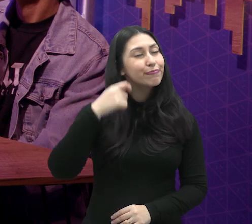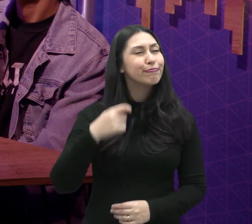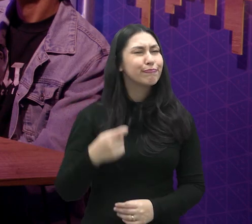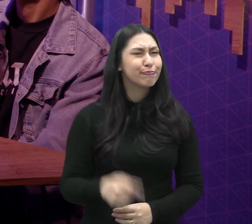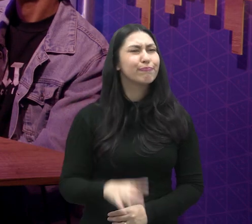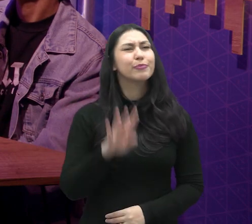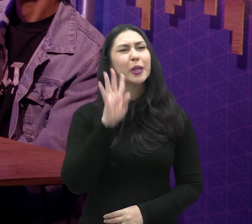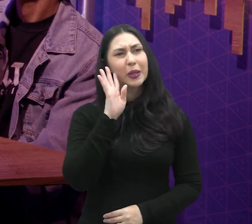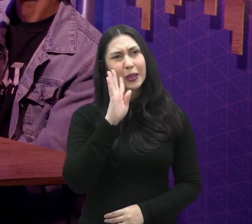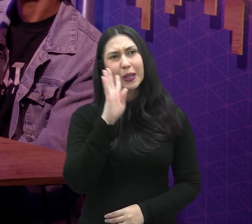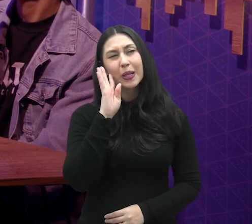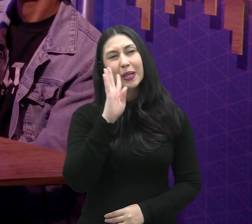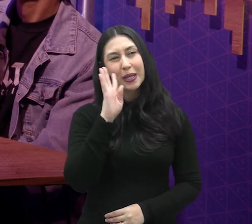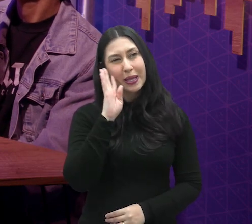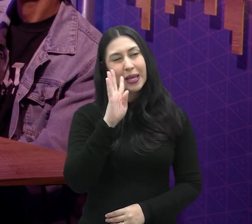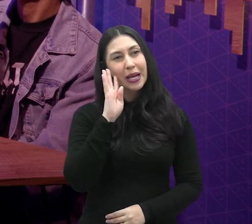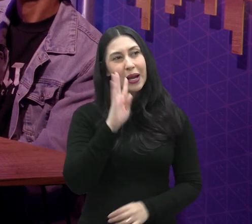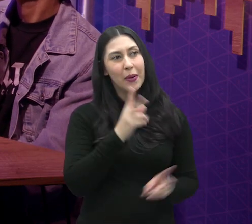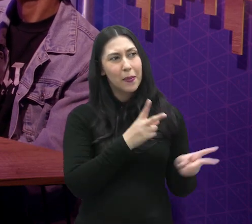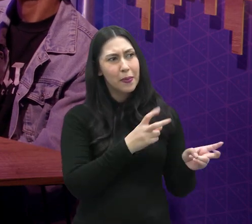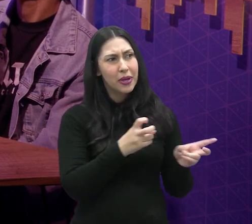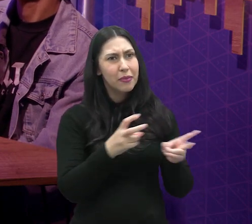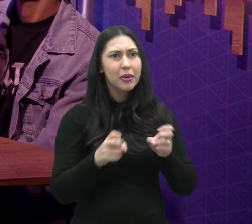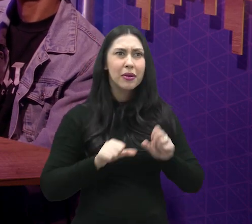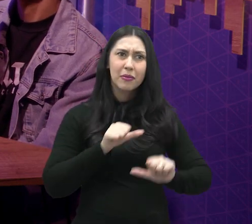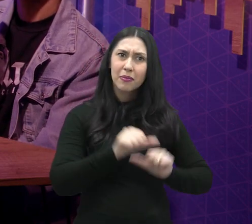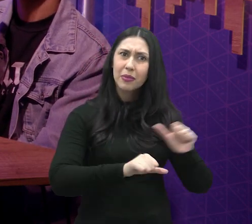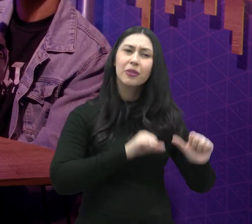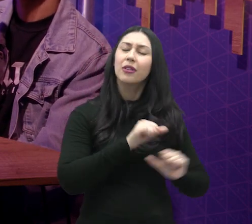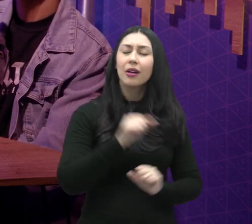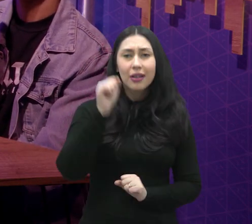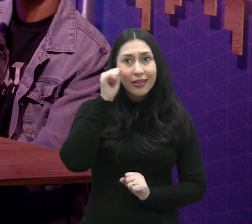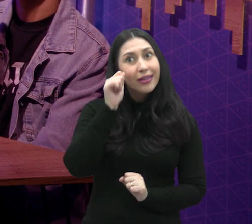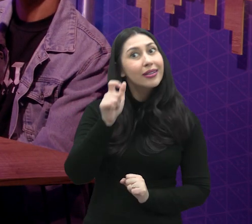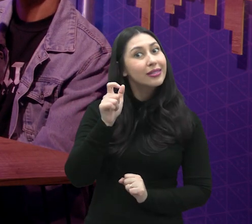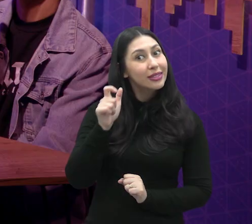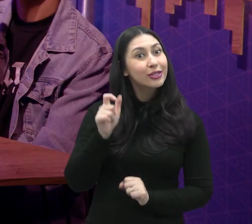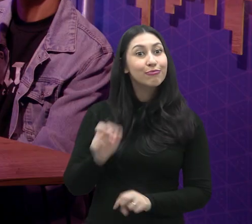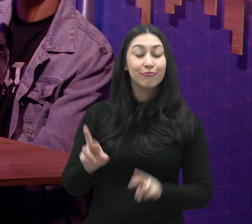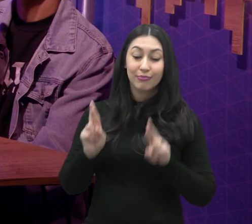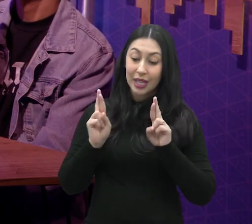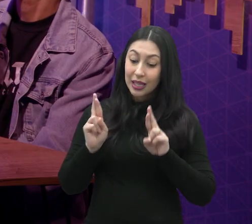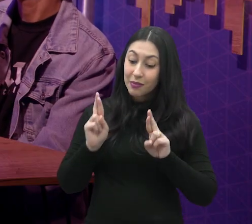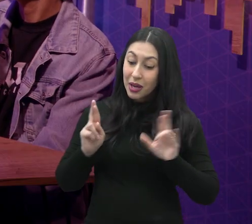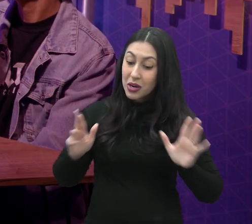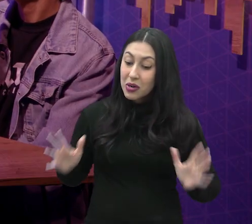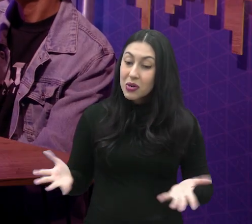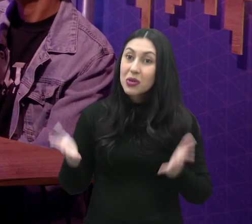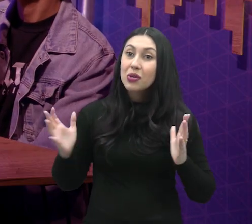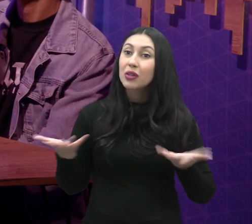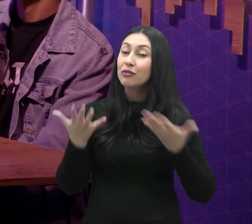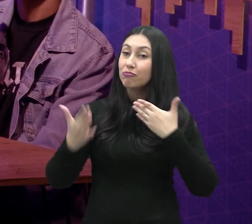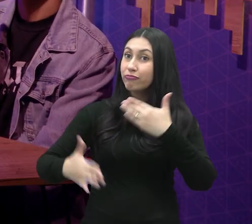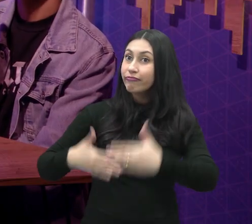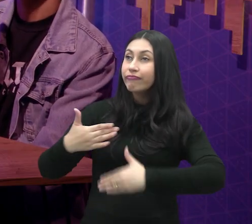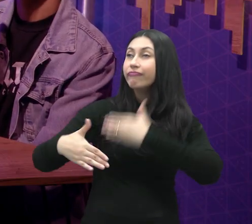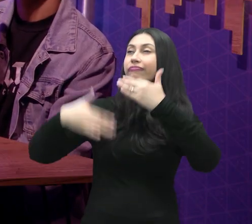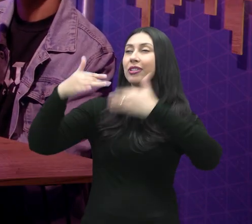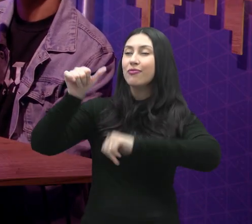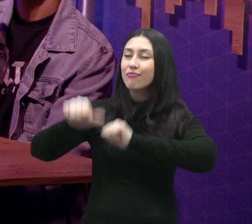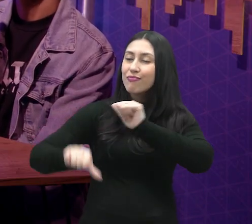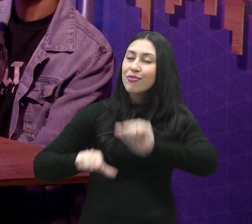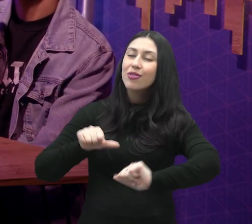muito bacana, né? Da gente ver essas mudanças. É interessantíssimo. Espero que cada vez mais ocorram essas mudanças,